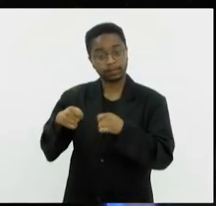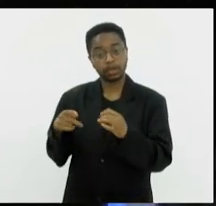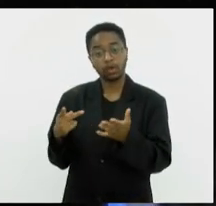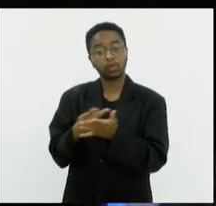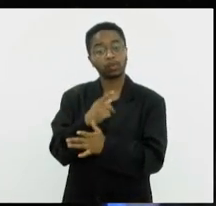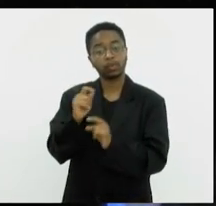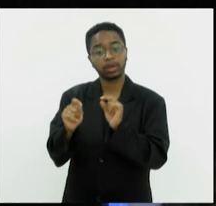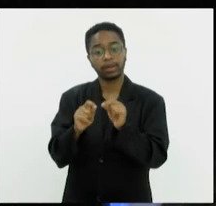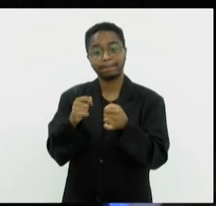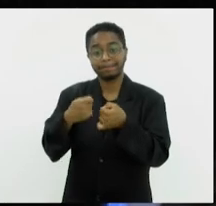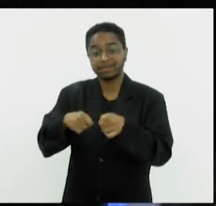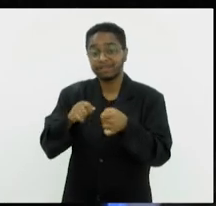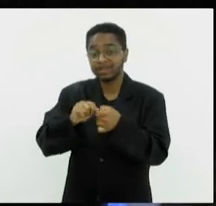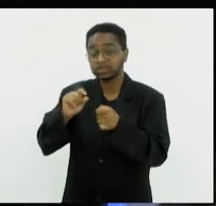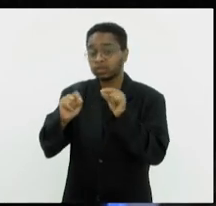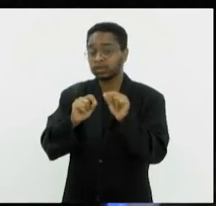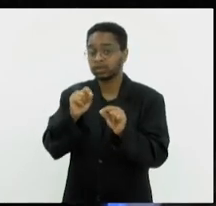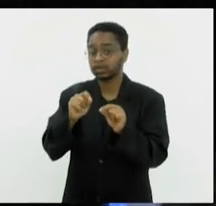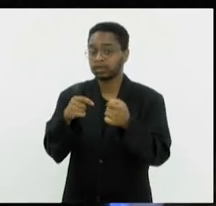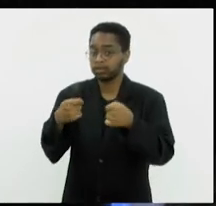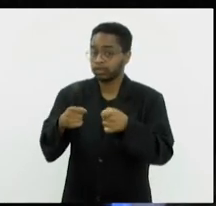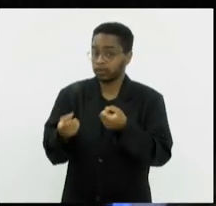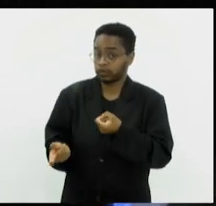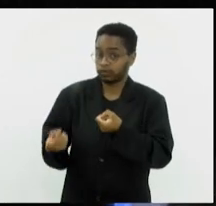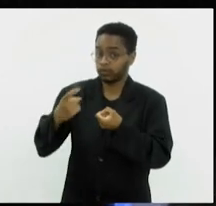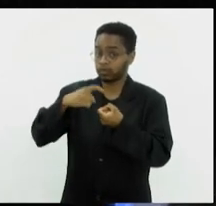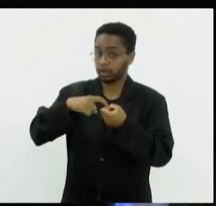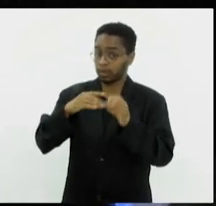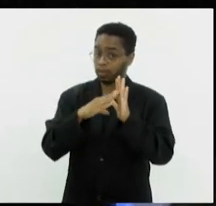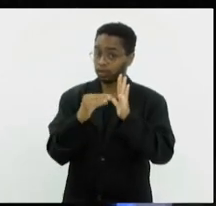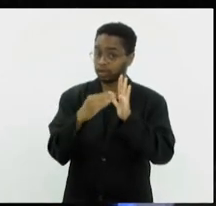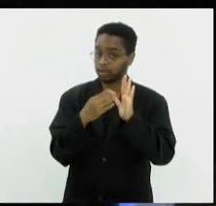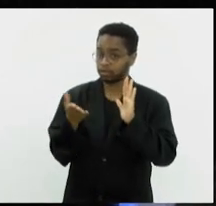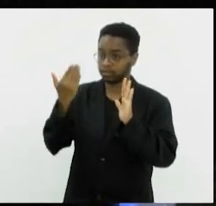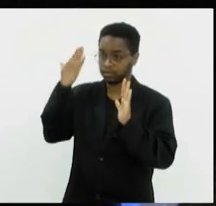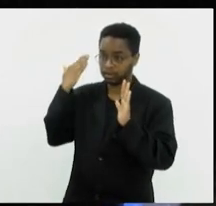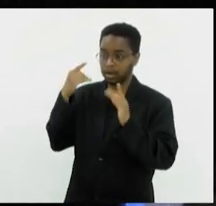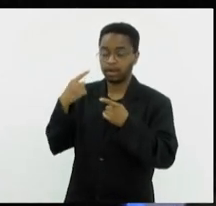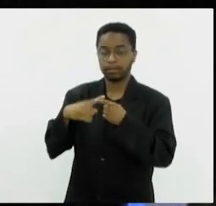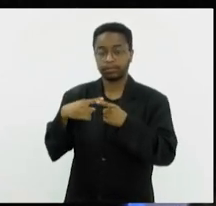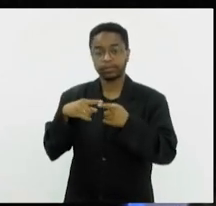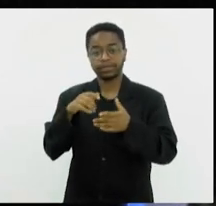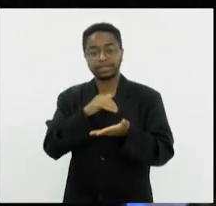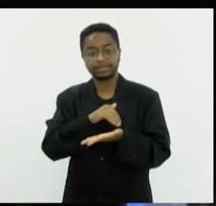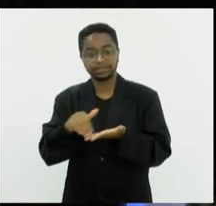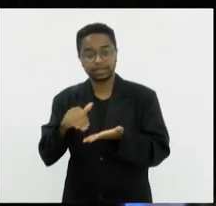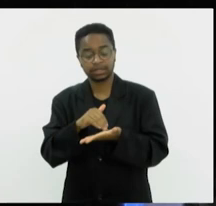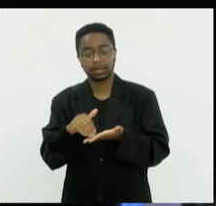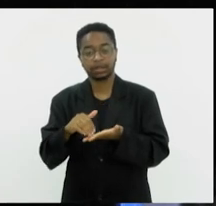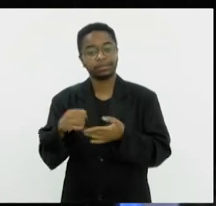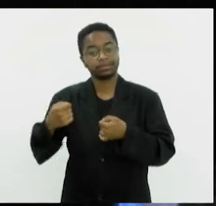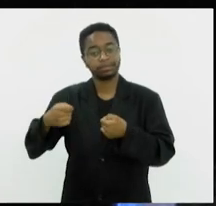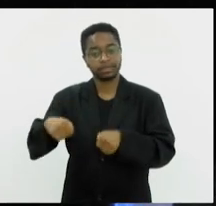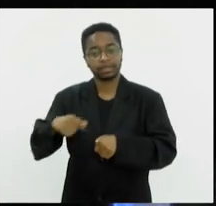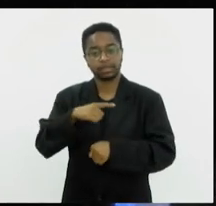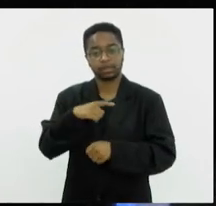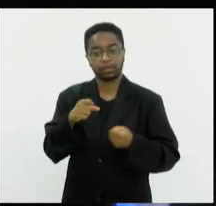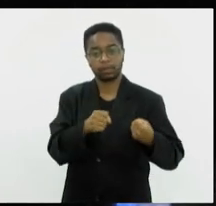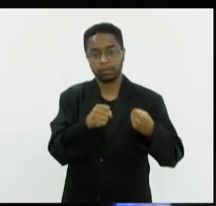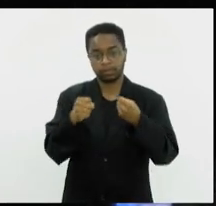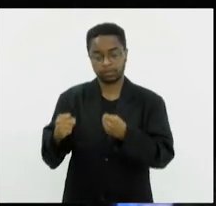governador é voltar a modelagem anterior em que o secretário tinha o poder